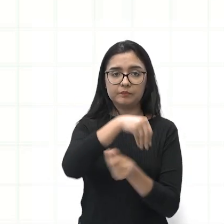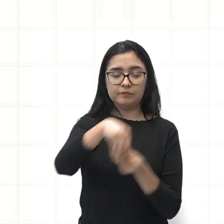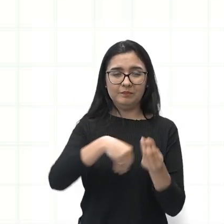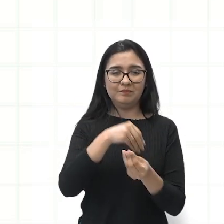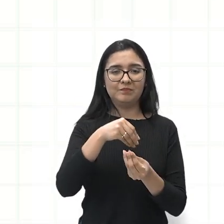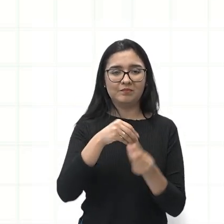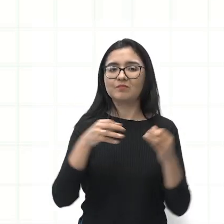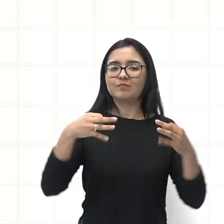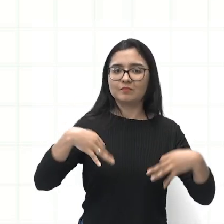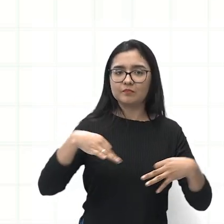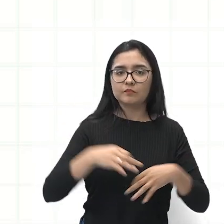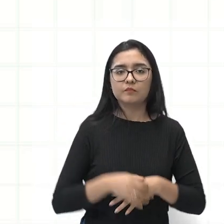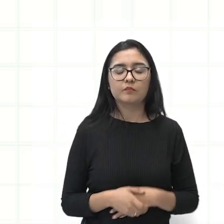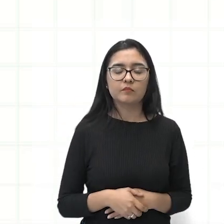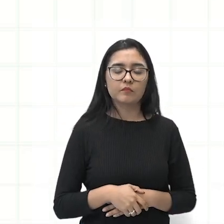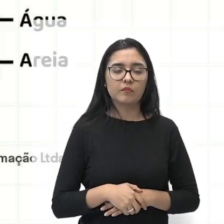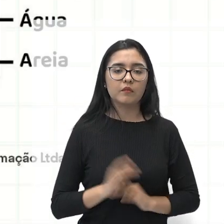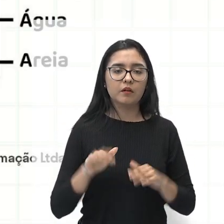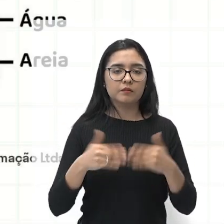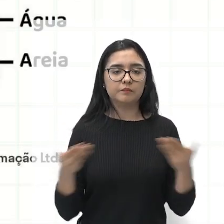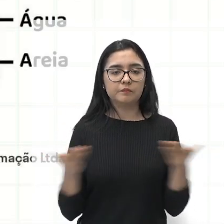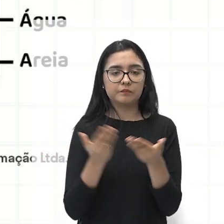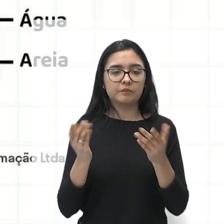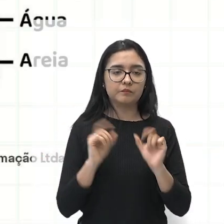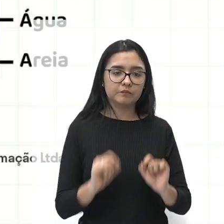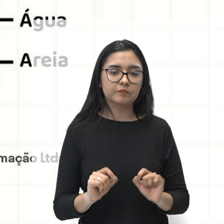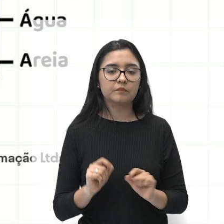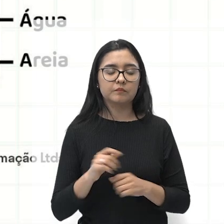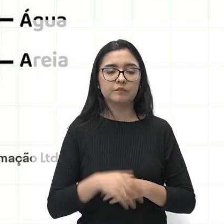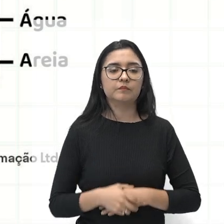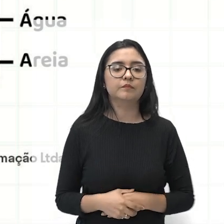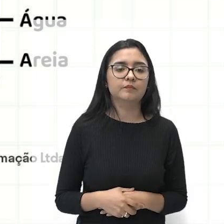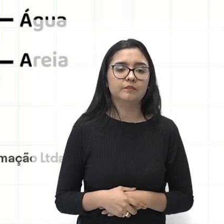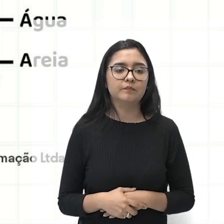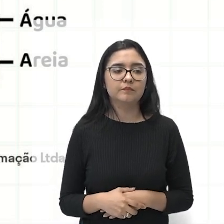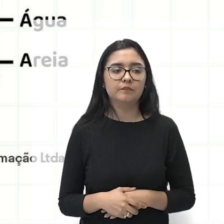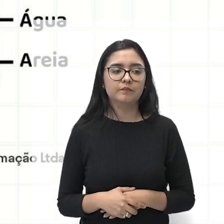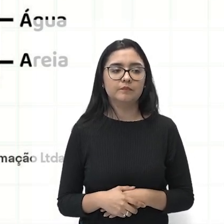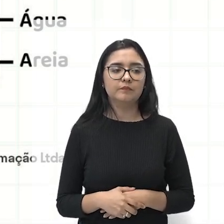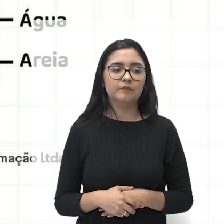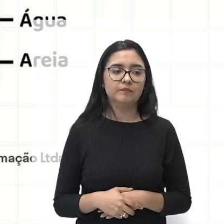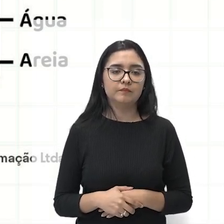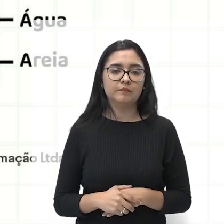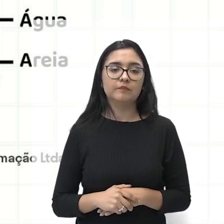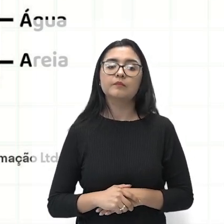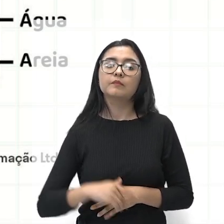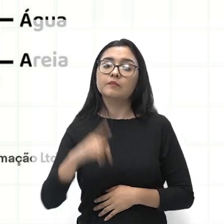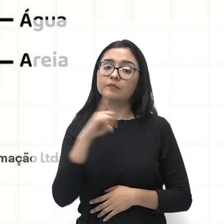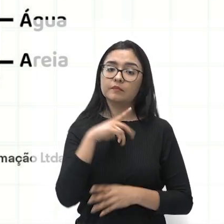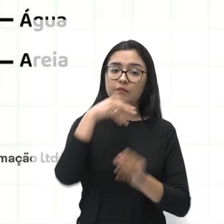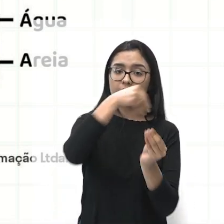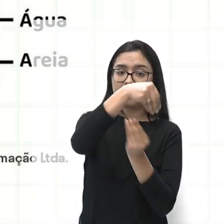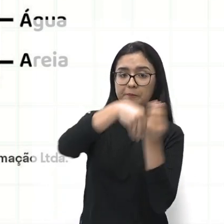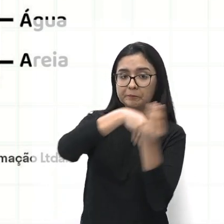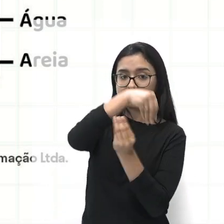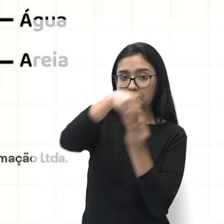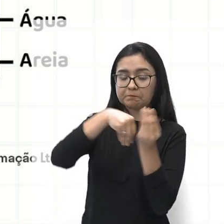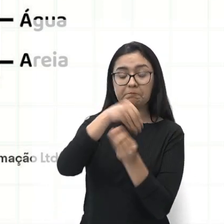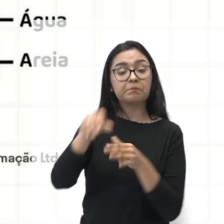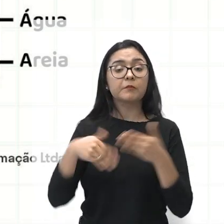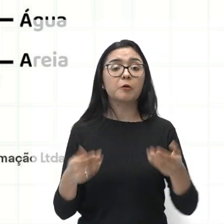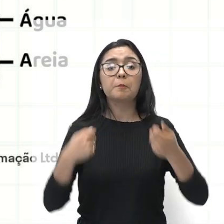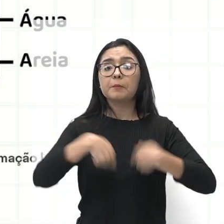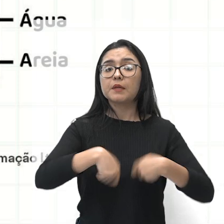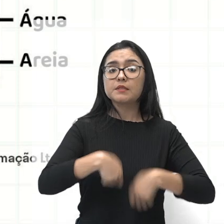misturas, correto? E agora nós passamos para o quê? Eu tenho as misturas, então